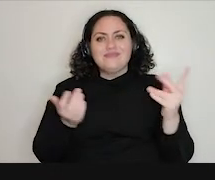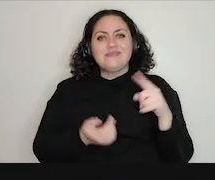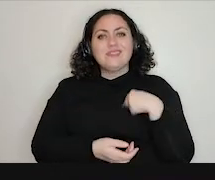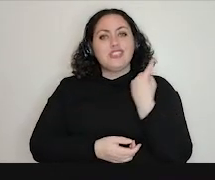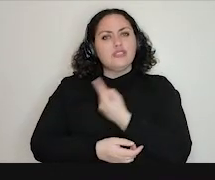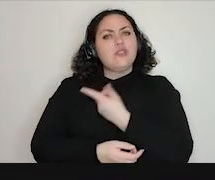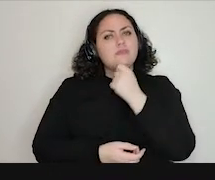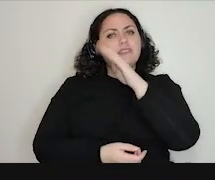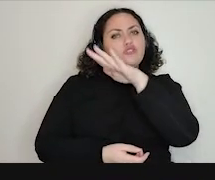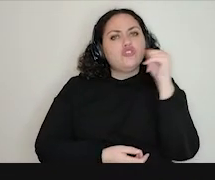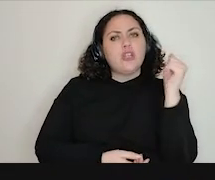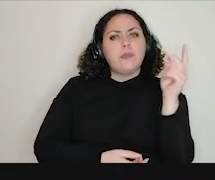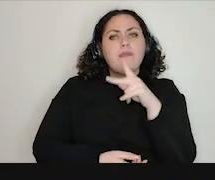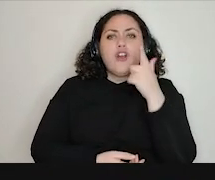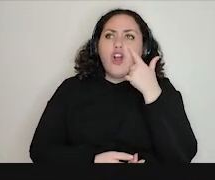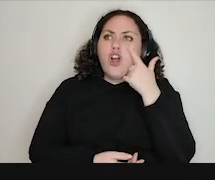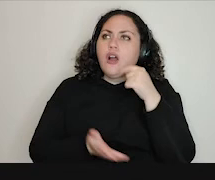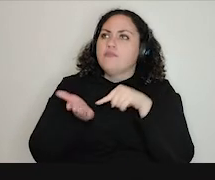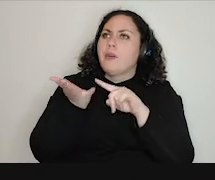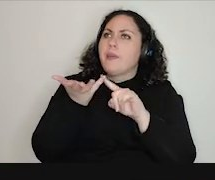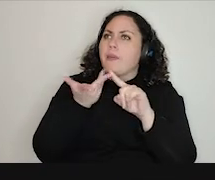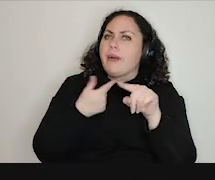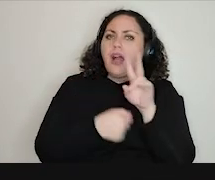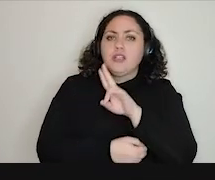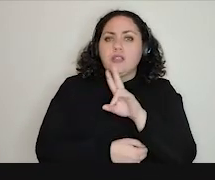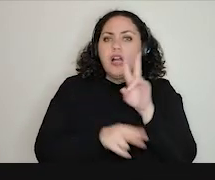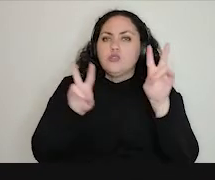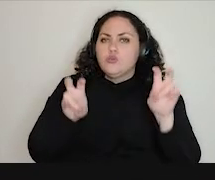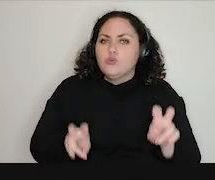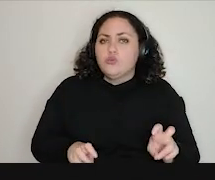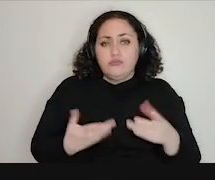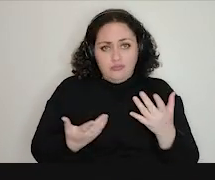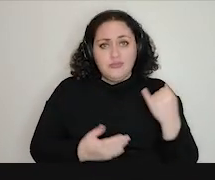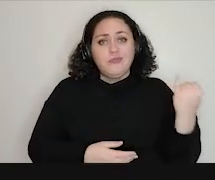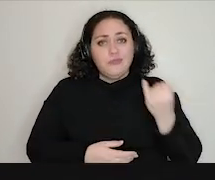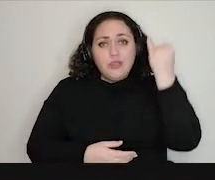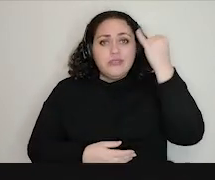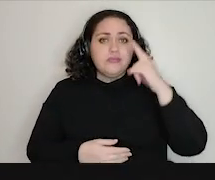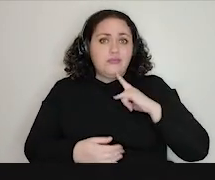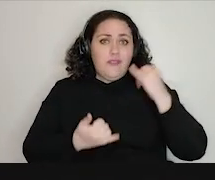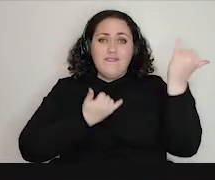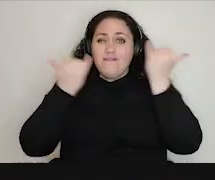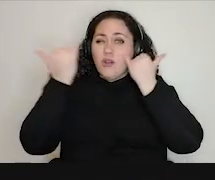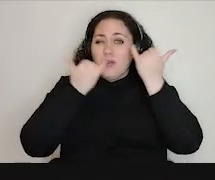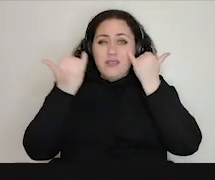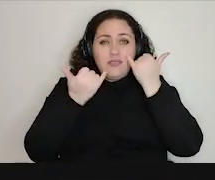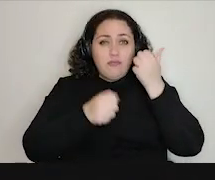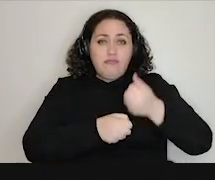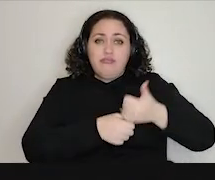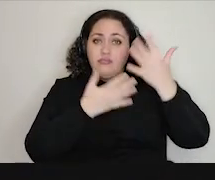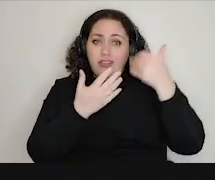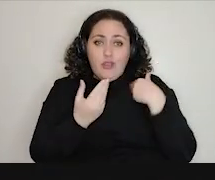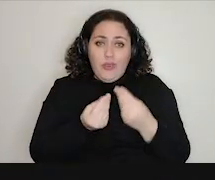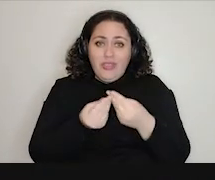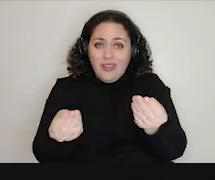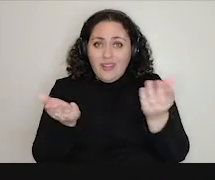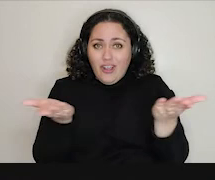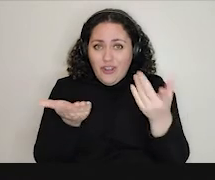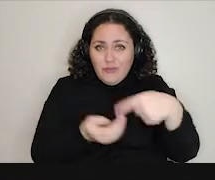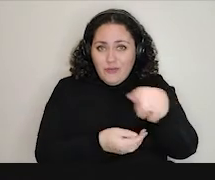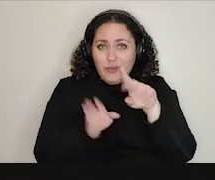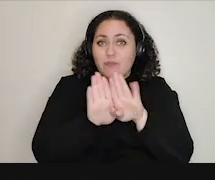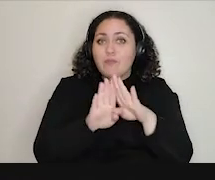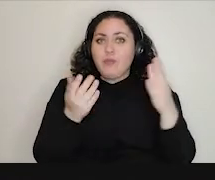vão começar a ter que prestar atenção nisso, porque informação tem muita informação. Eu estou disponibilizando a biblioteca inteira, com muito